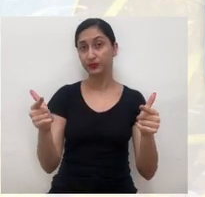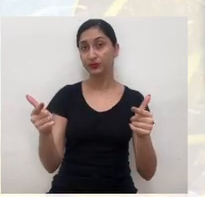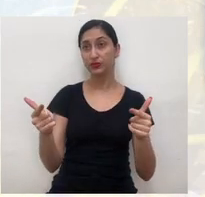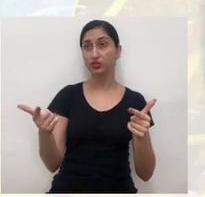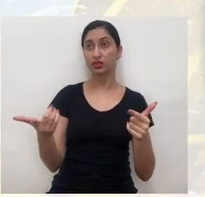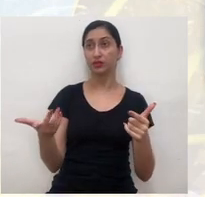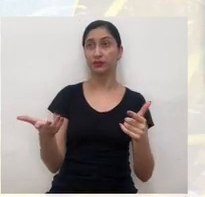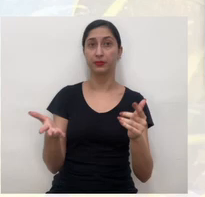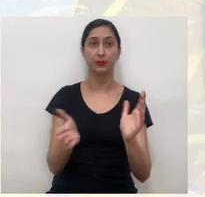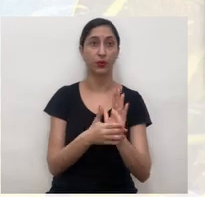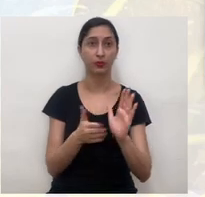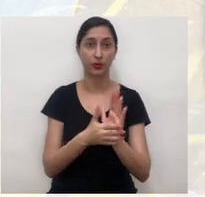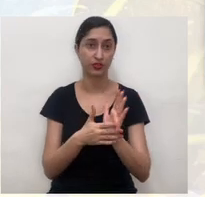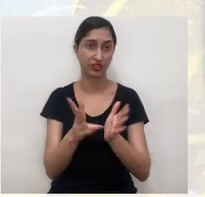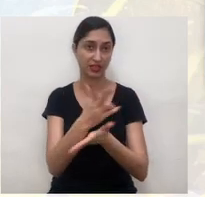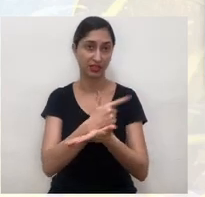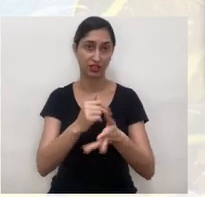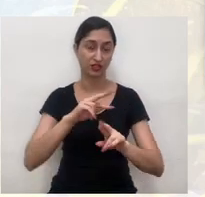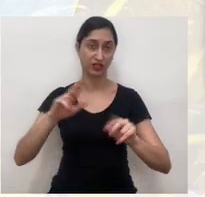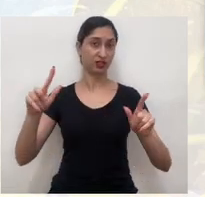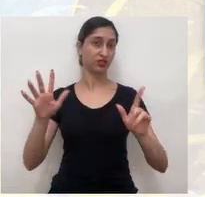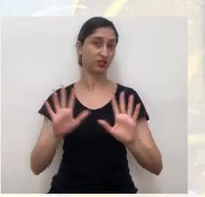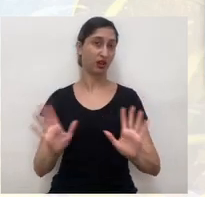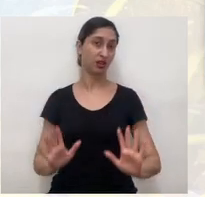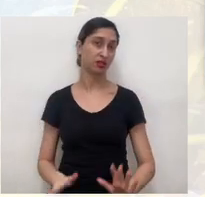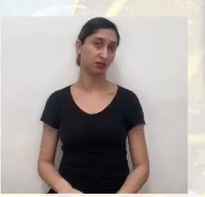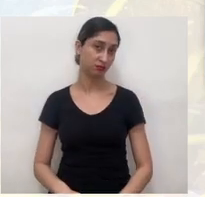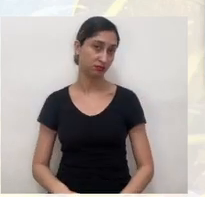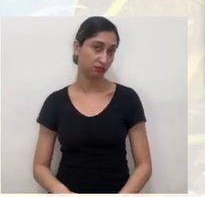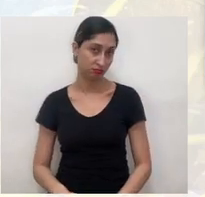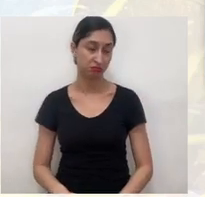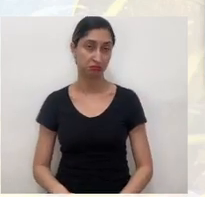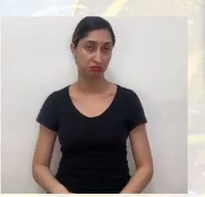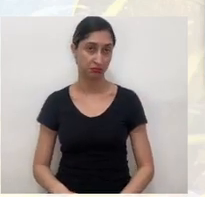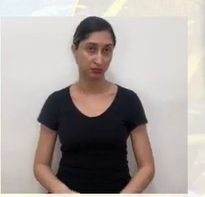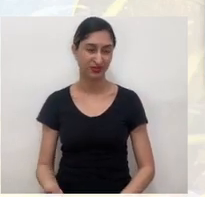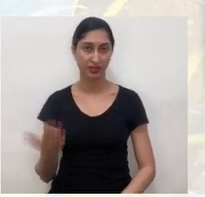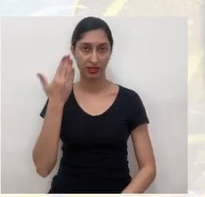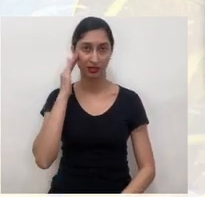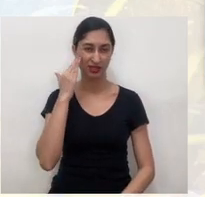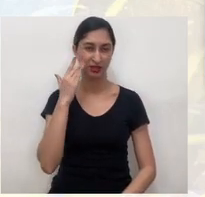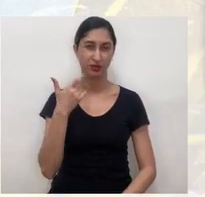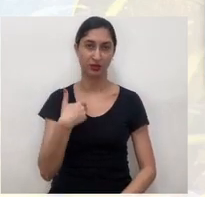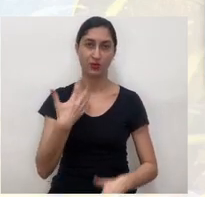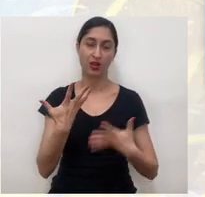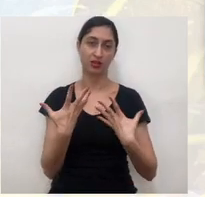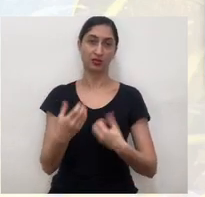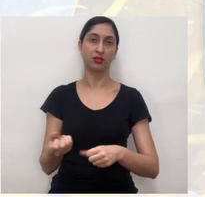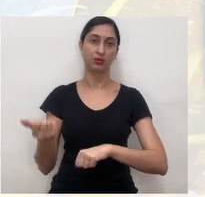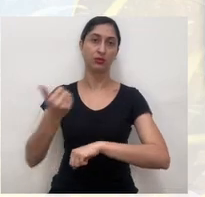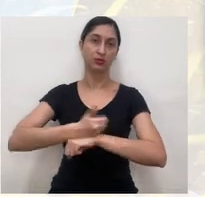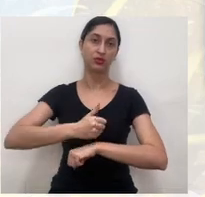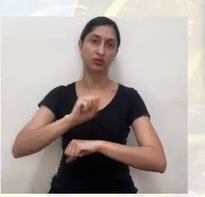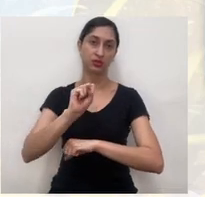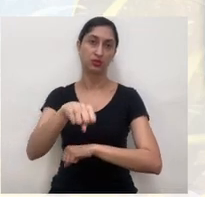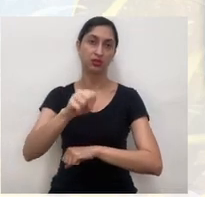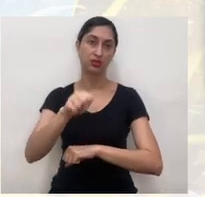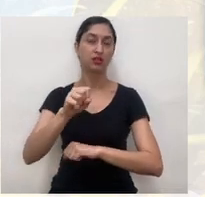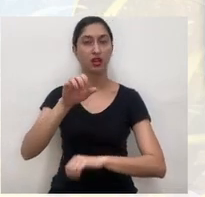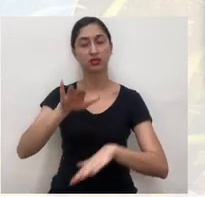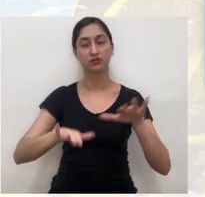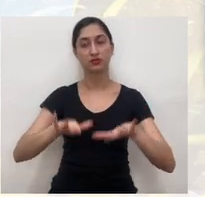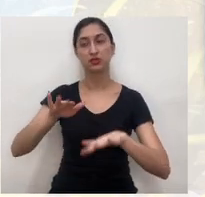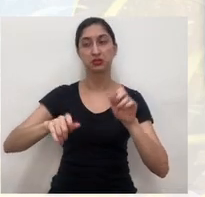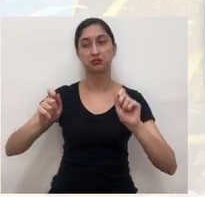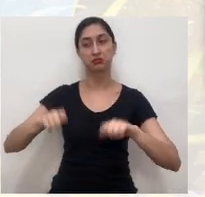desenho diferente, nem nada. Então, até aí, eu admitiria substituições eventuais, né?